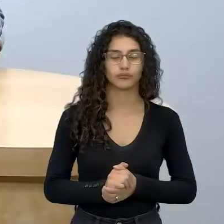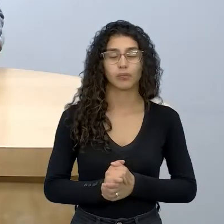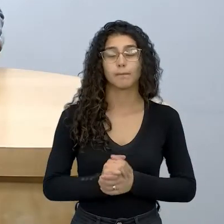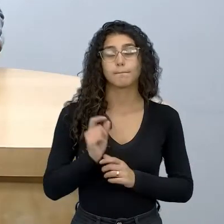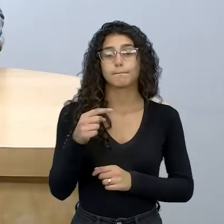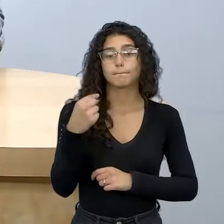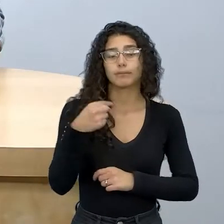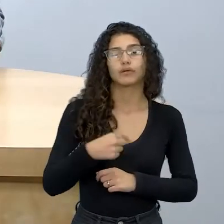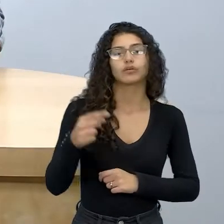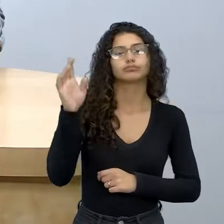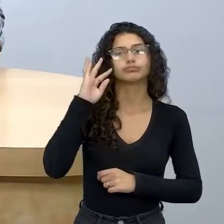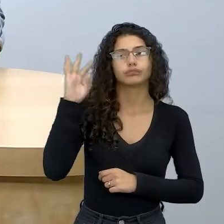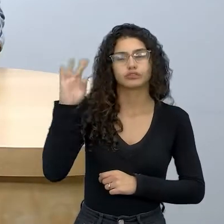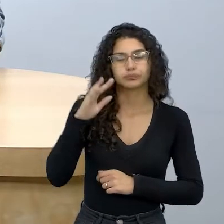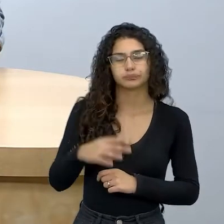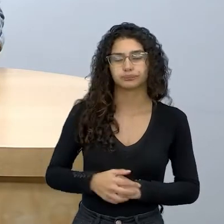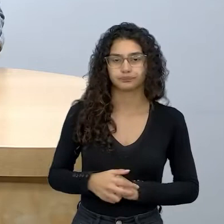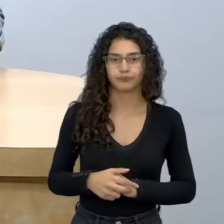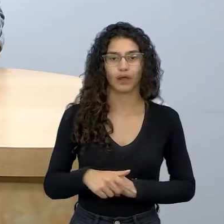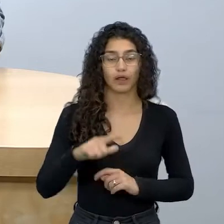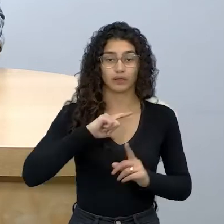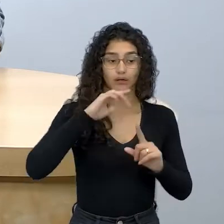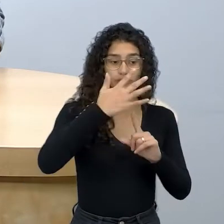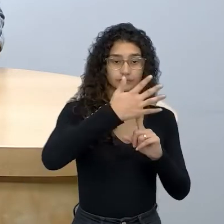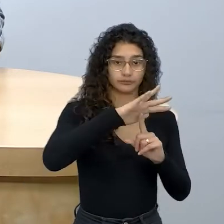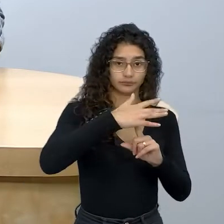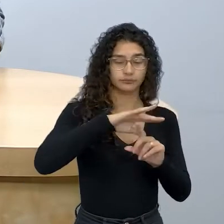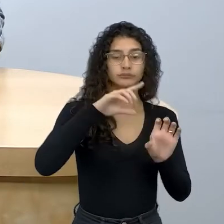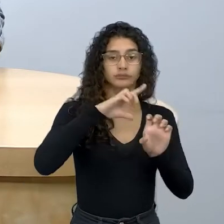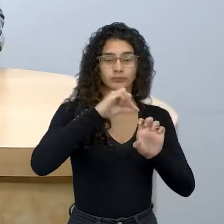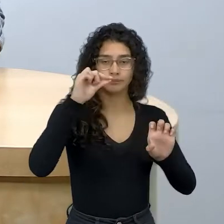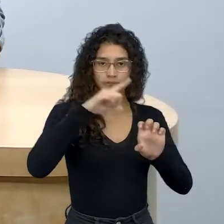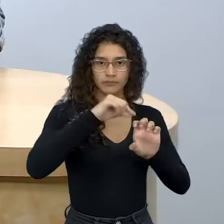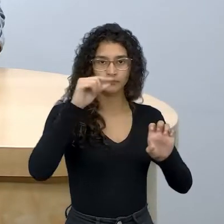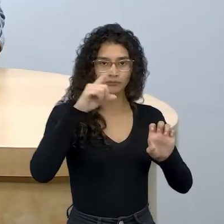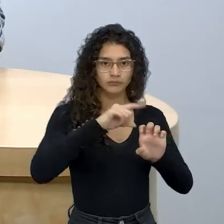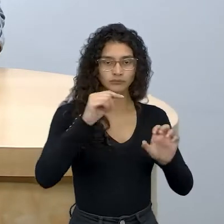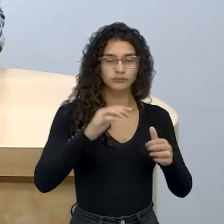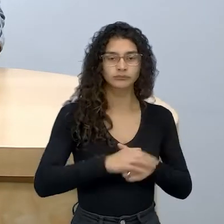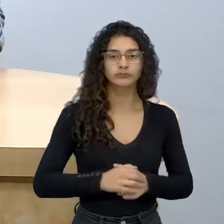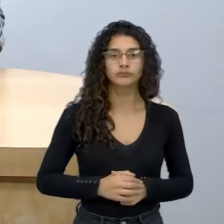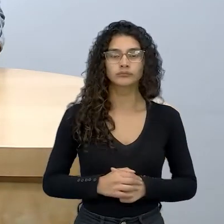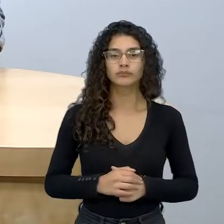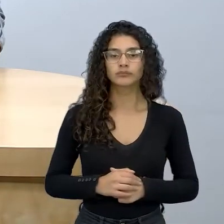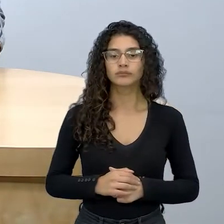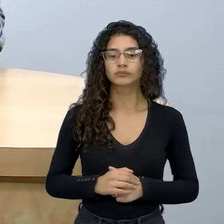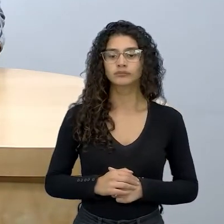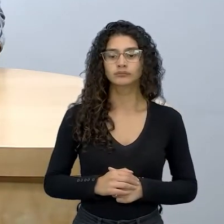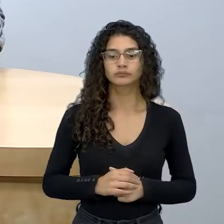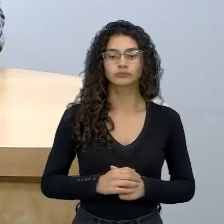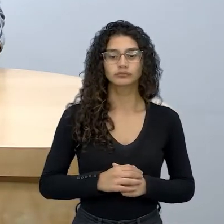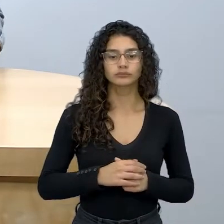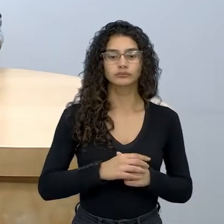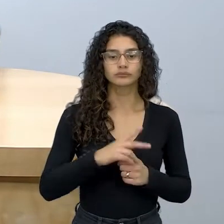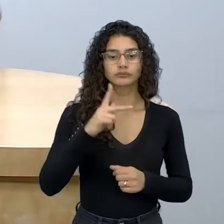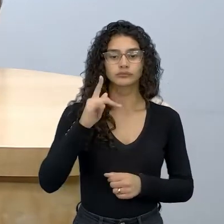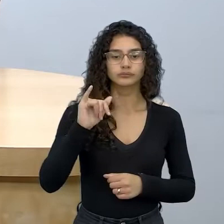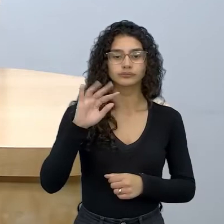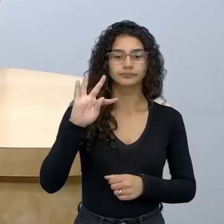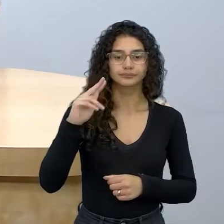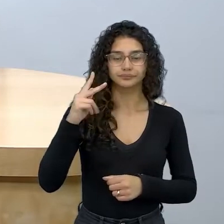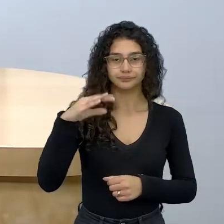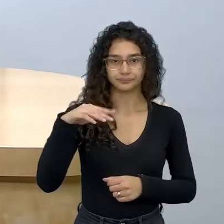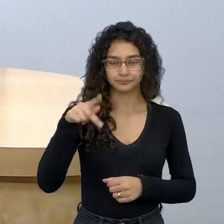estar imaginando, tá? Existem feiras de empreendedores e esse pitch, né, ele é